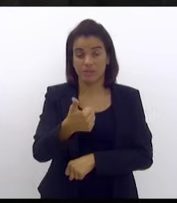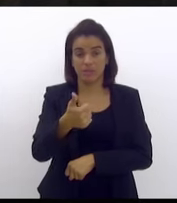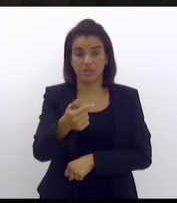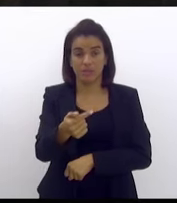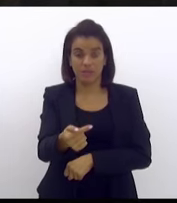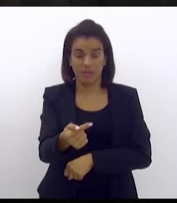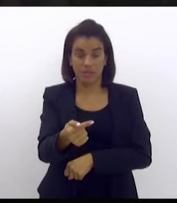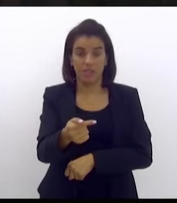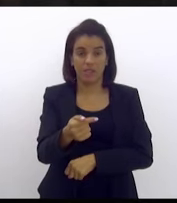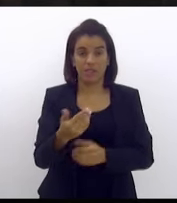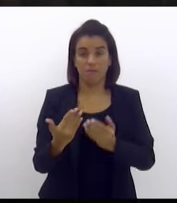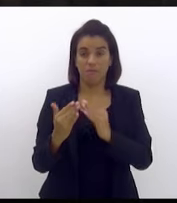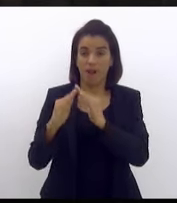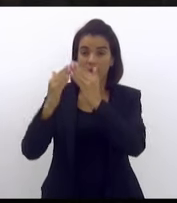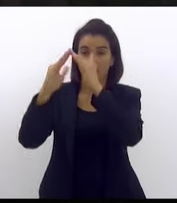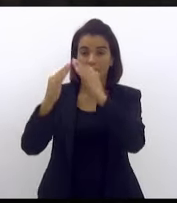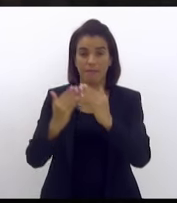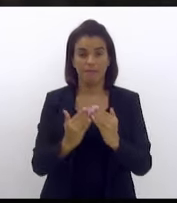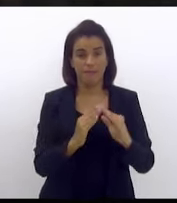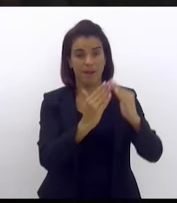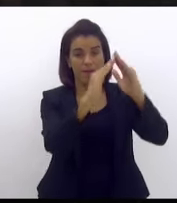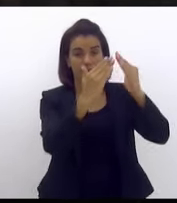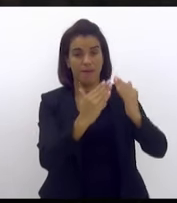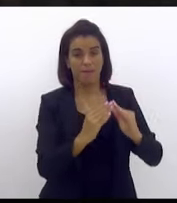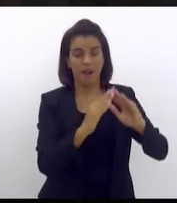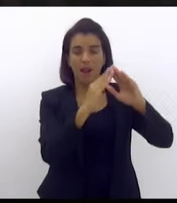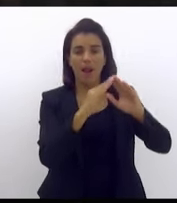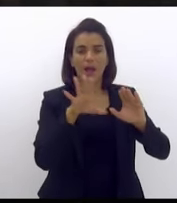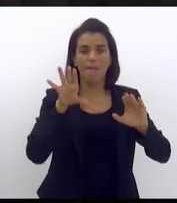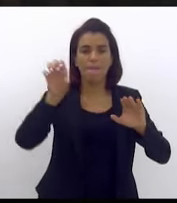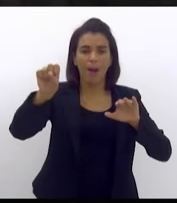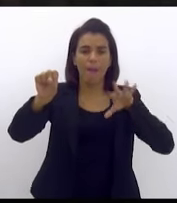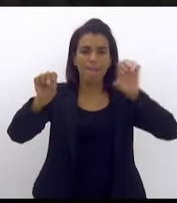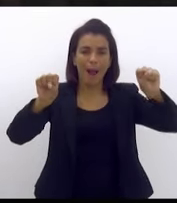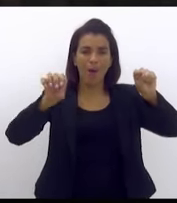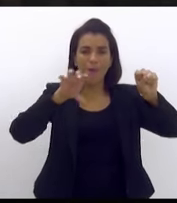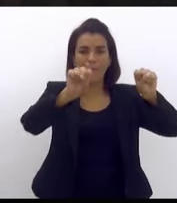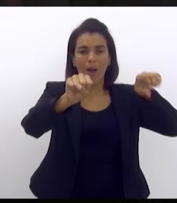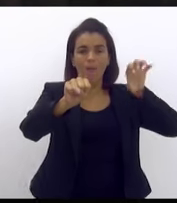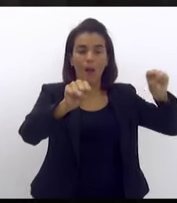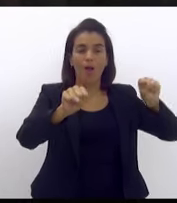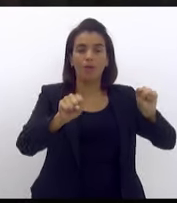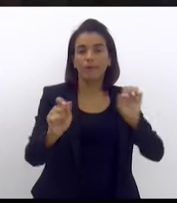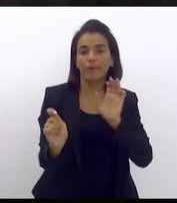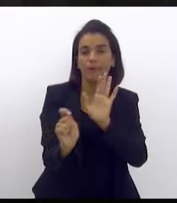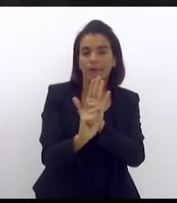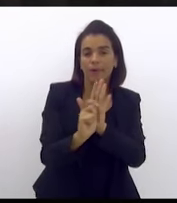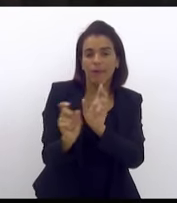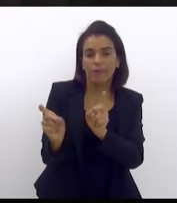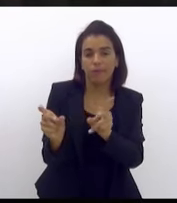1.417 comunidades dominadas por